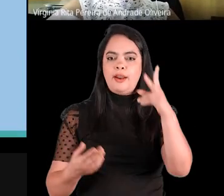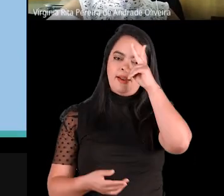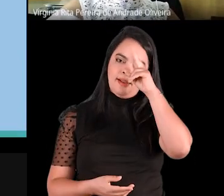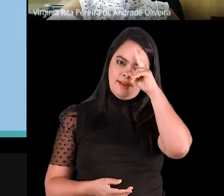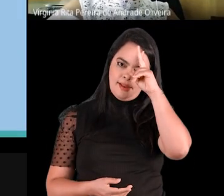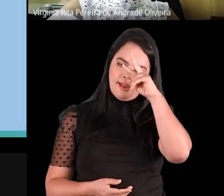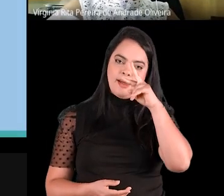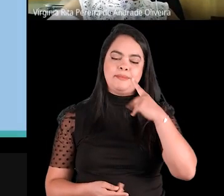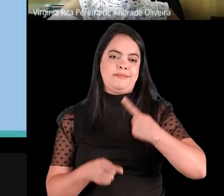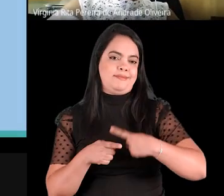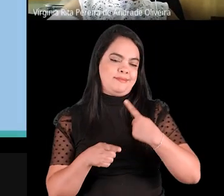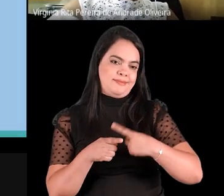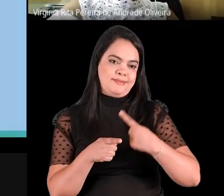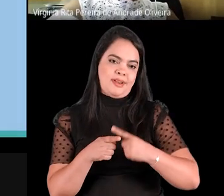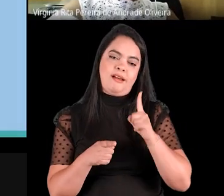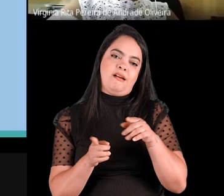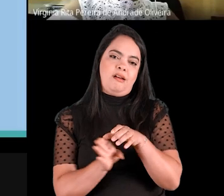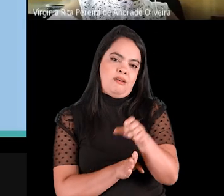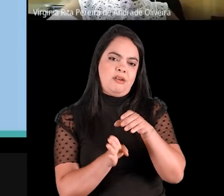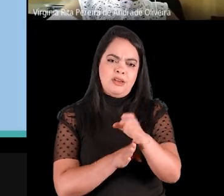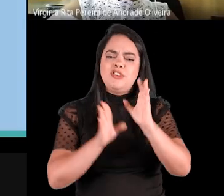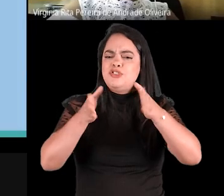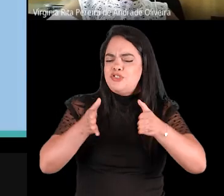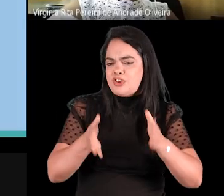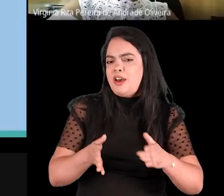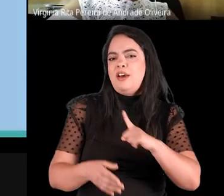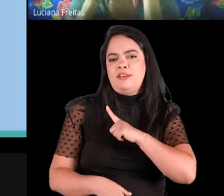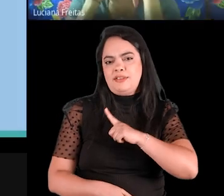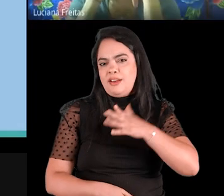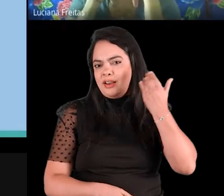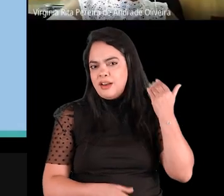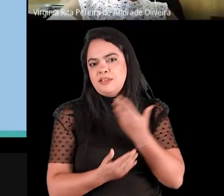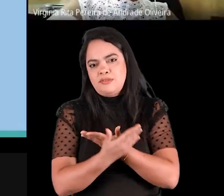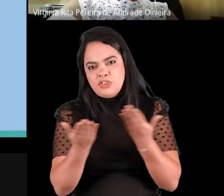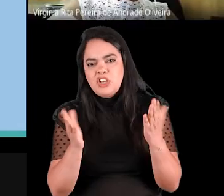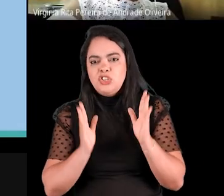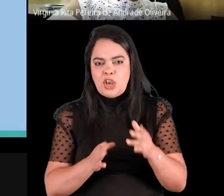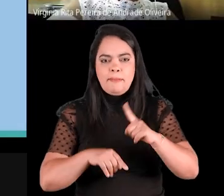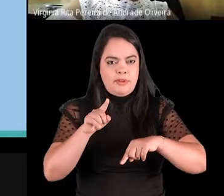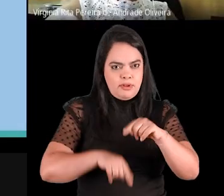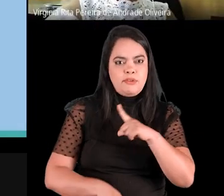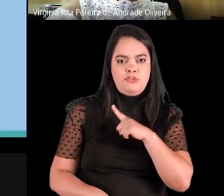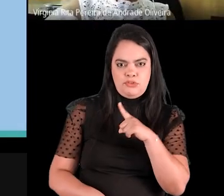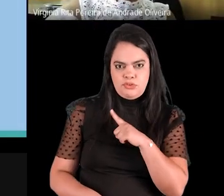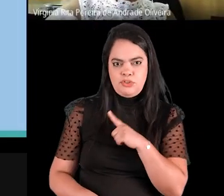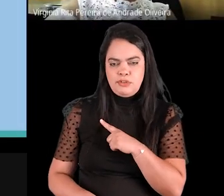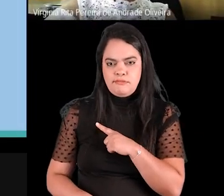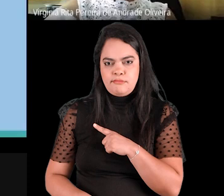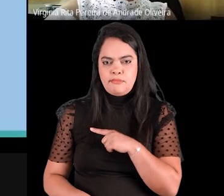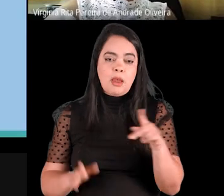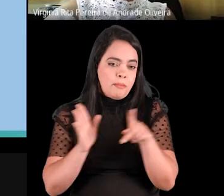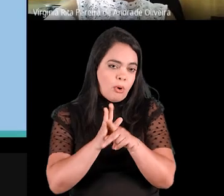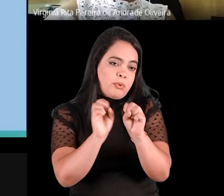relembrar, né? Porque são as orientações que já existiam, que vocês já estavam Isso. com esse material é o material do portal,